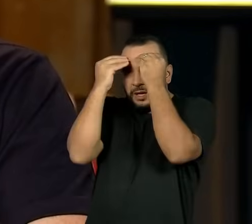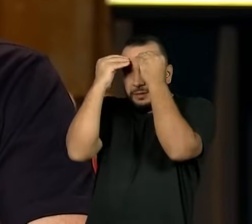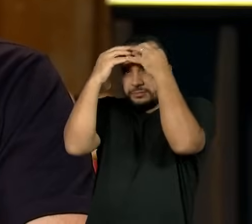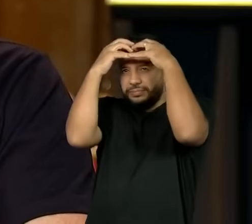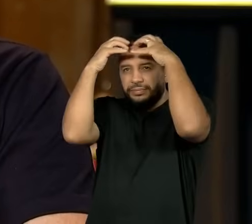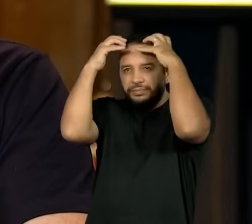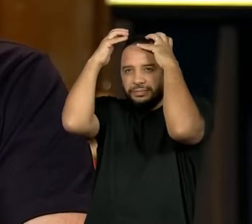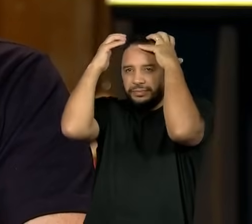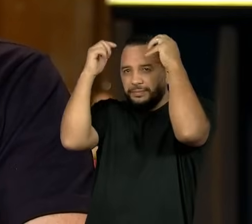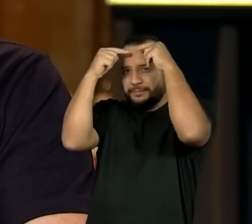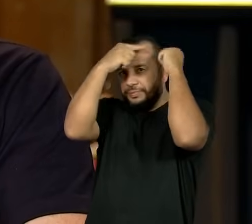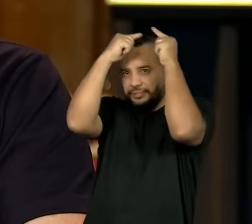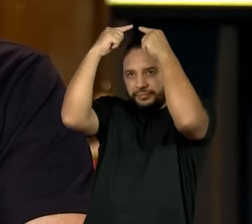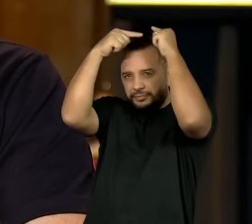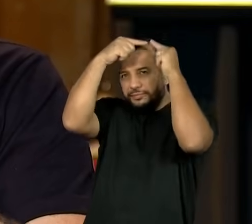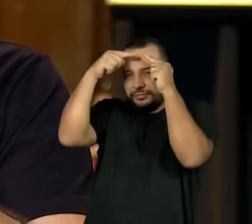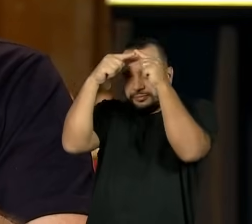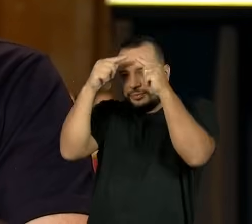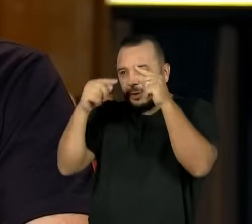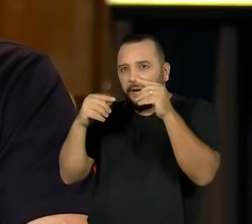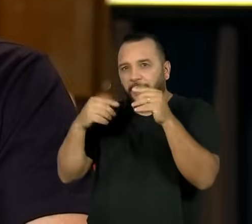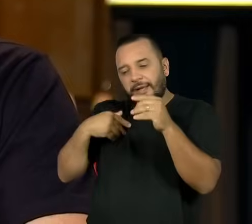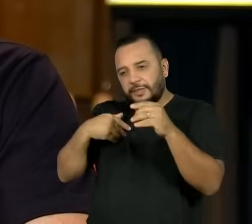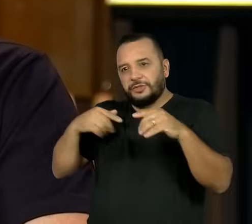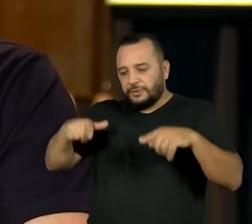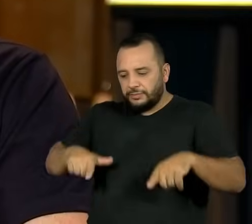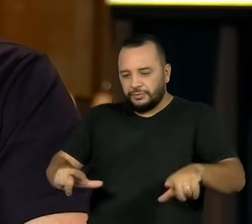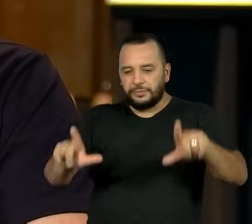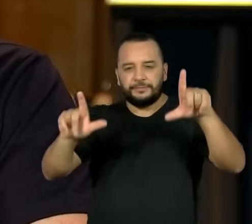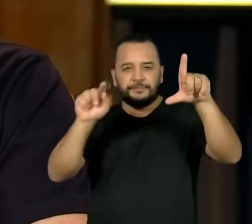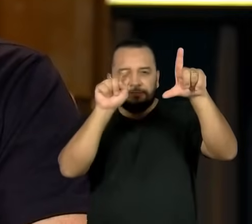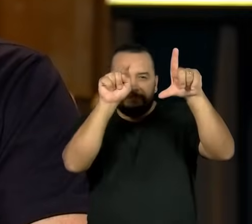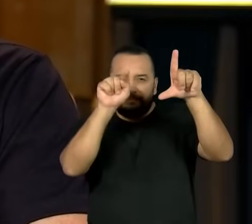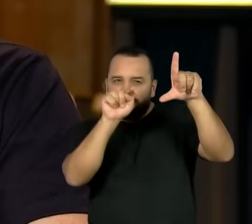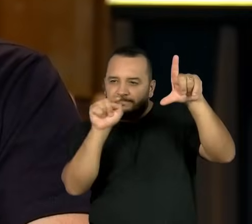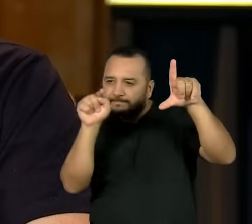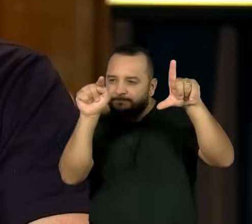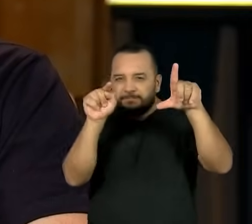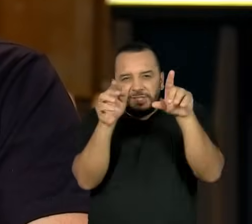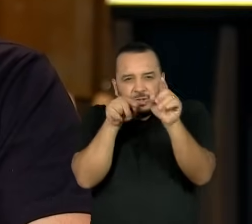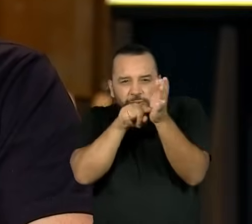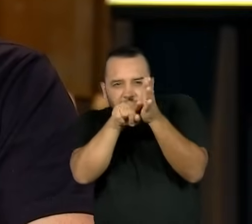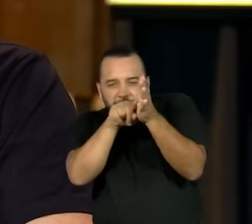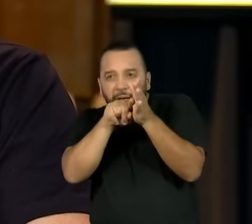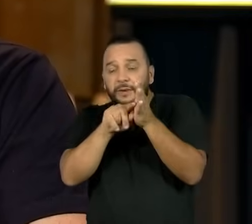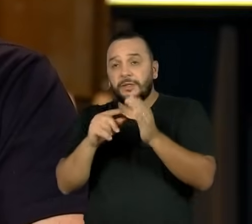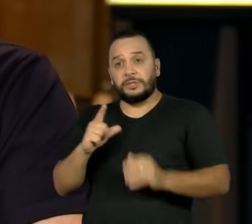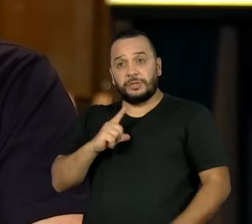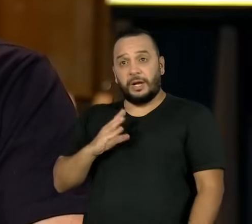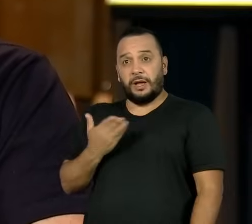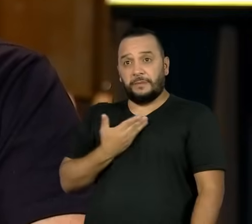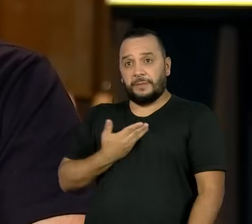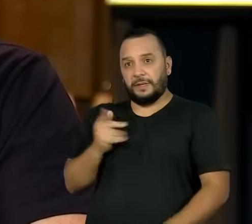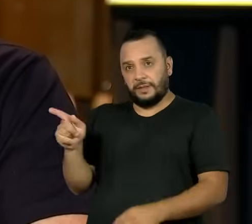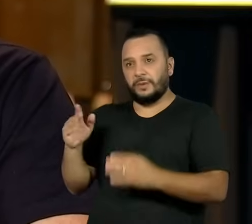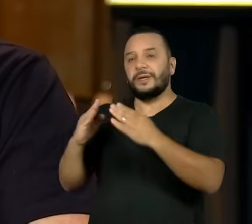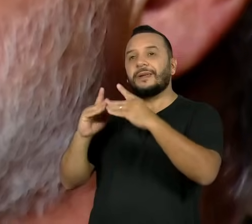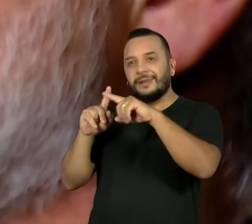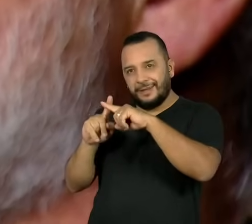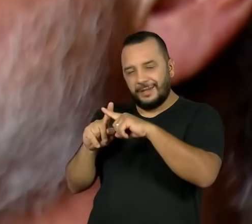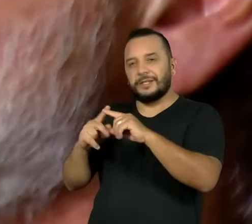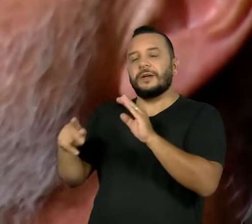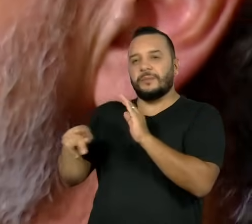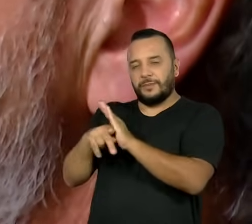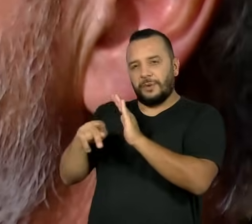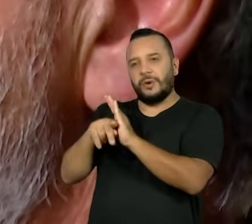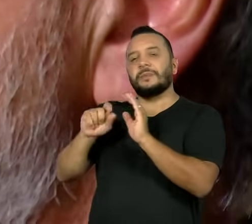humano. E aí tinha uma pessoa muito próxima a mim, um amigo, que participava de uma dessas igrejas do Santo Daime.